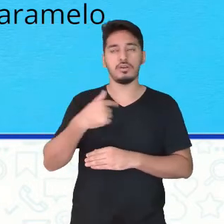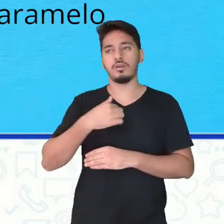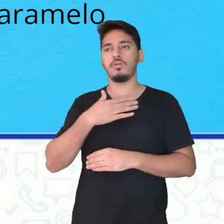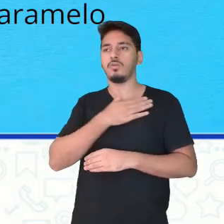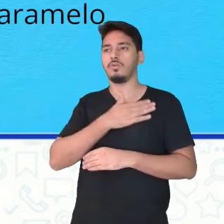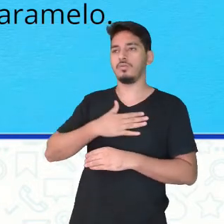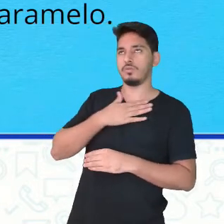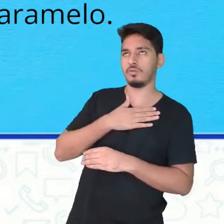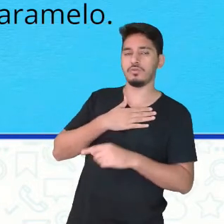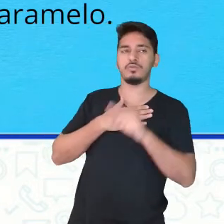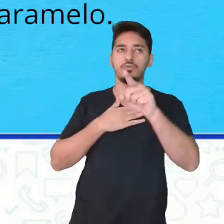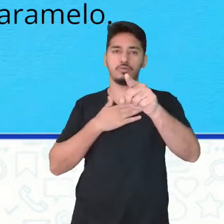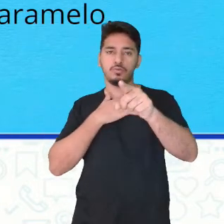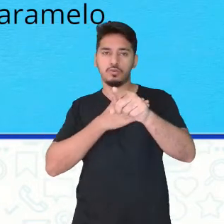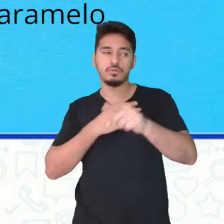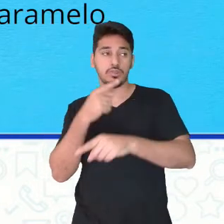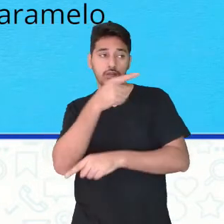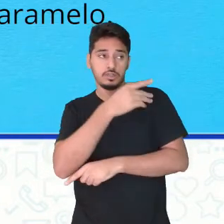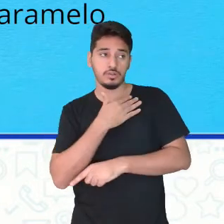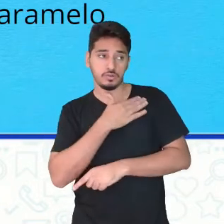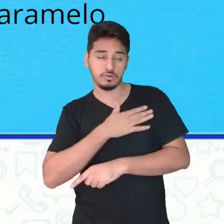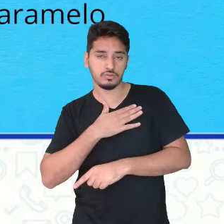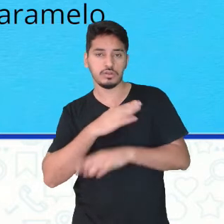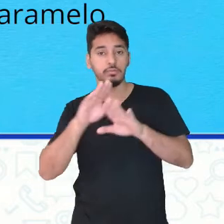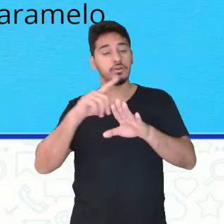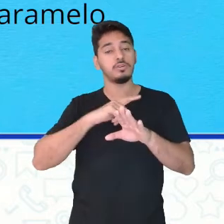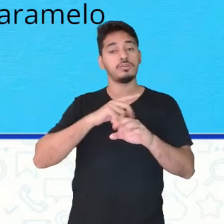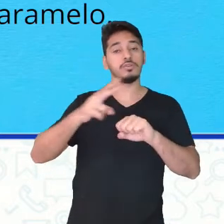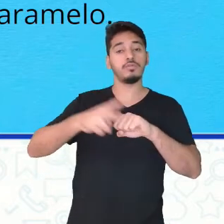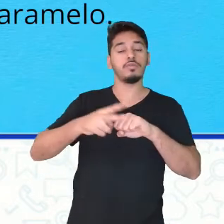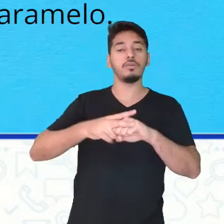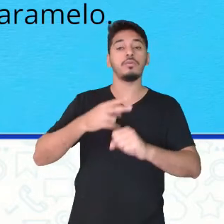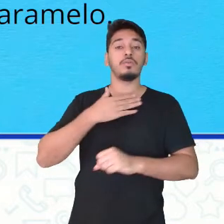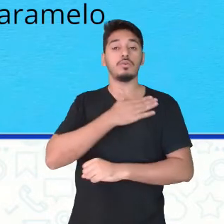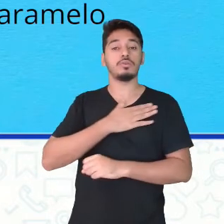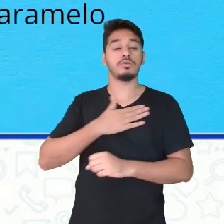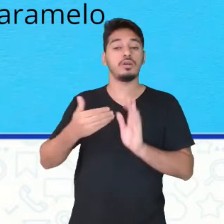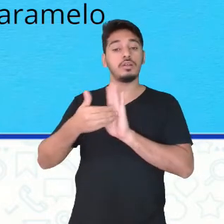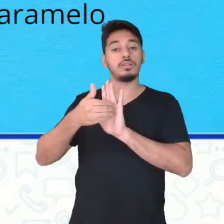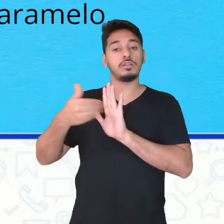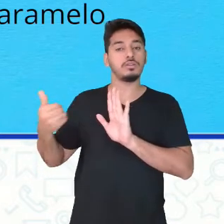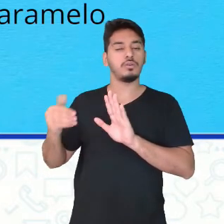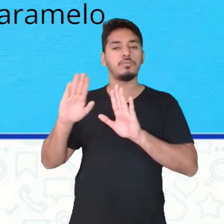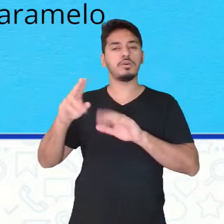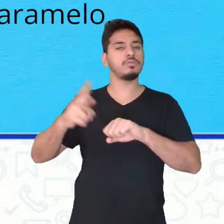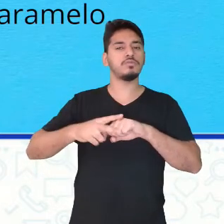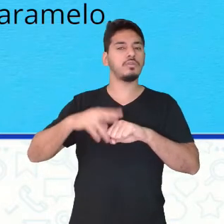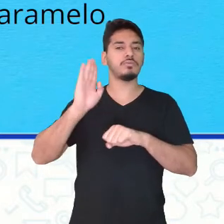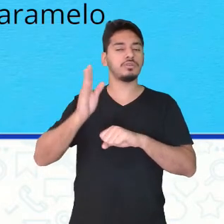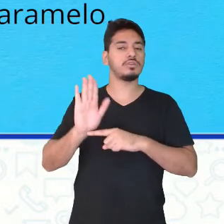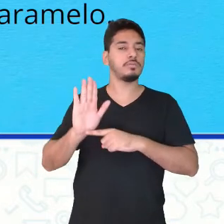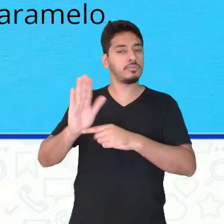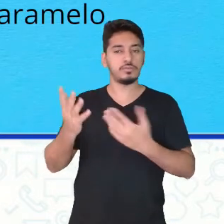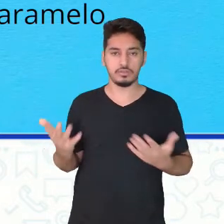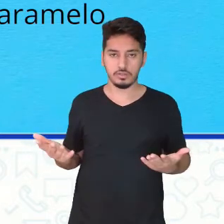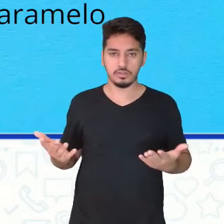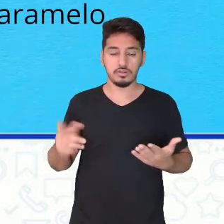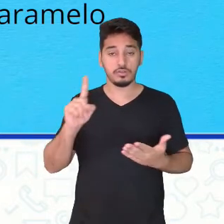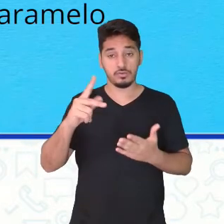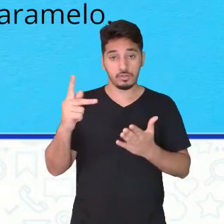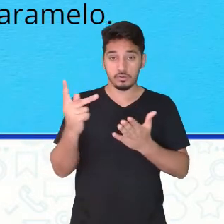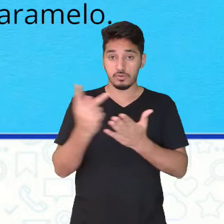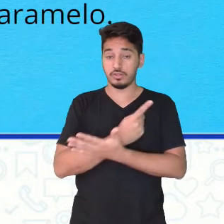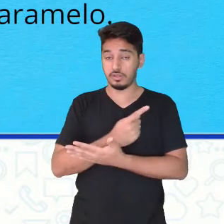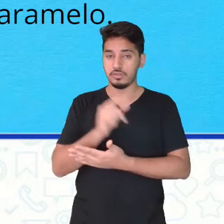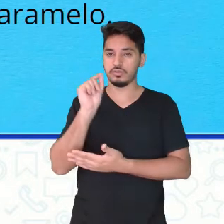gosto, tu gostas, ele gosta. Mas a gente tem o verbo gostar sendo omitido, sendo que o verbo gostar já tinha aparecido. Então, quando isso